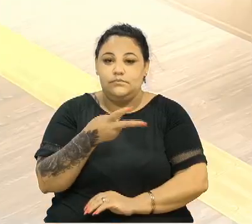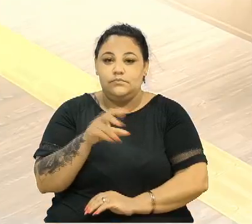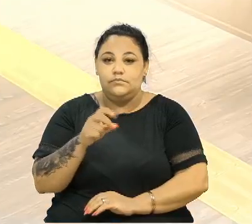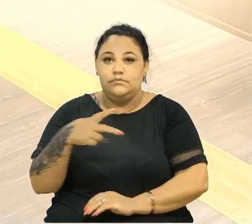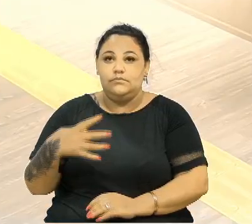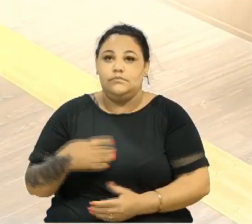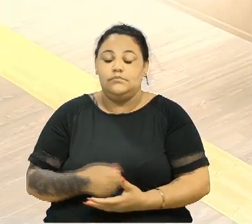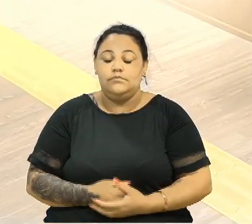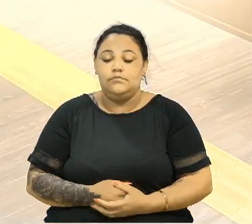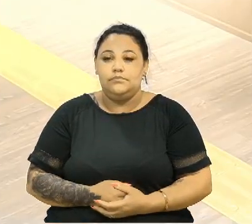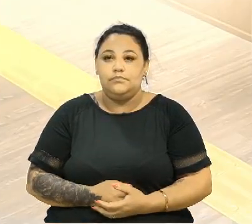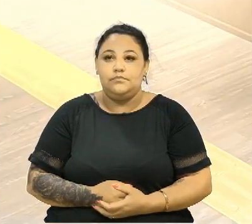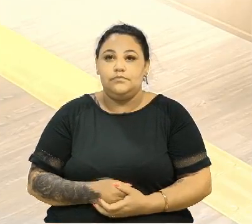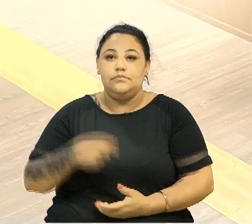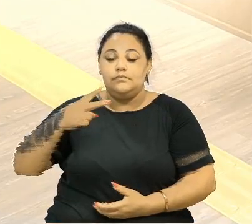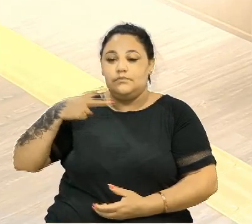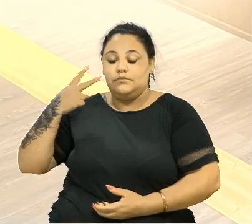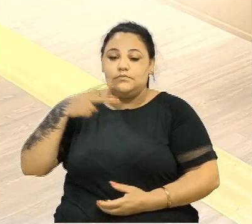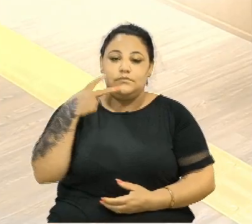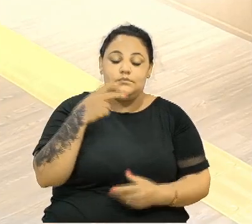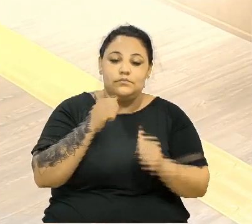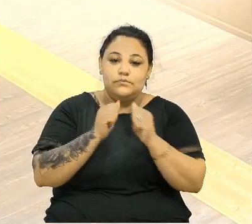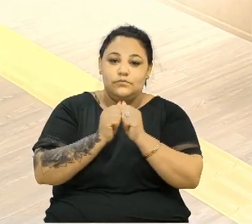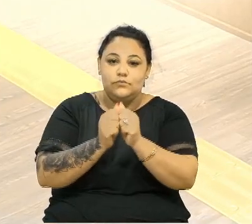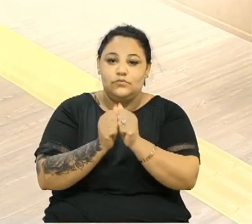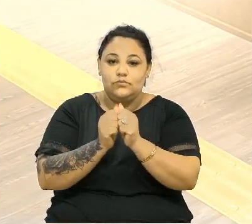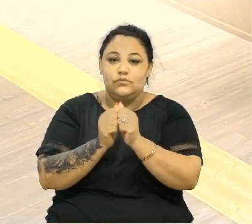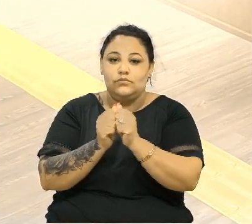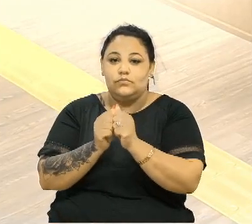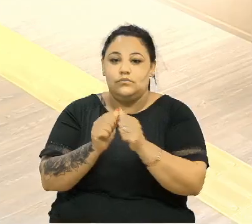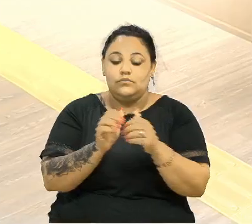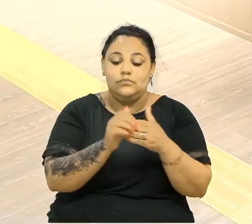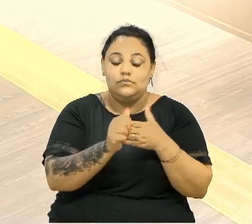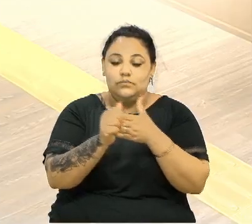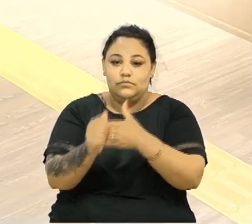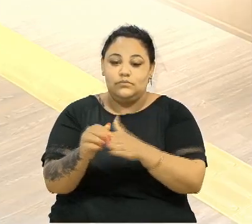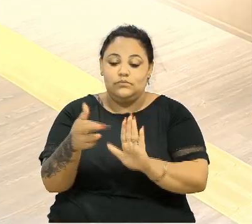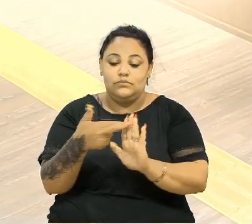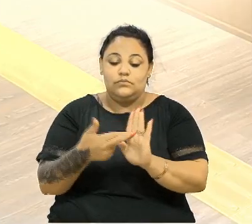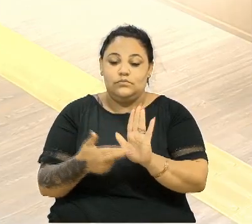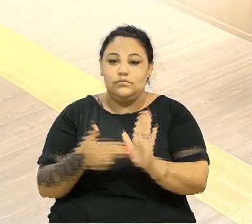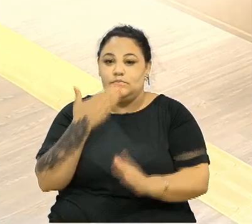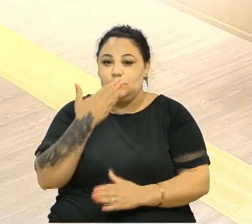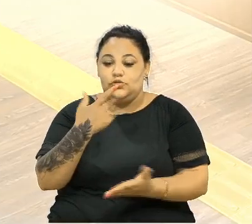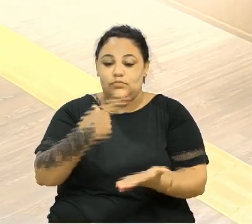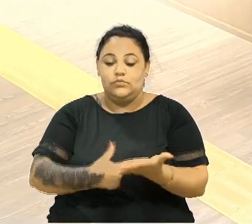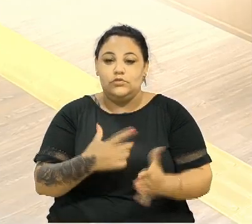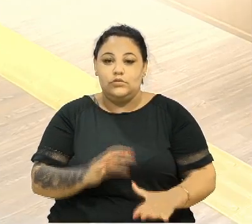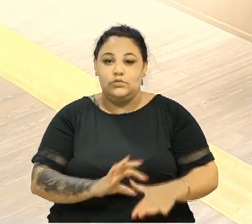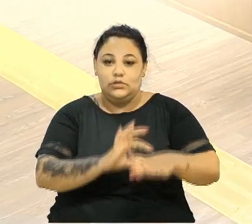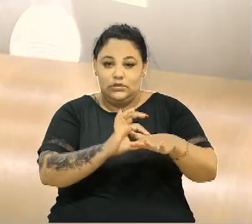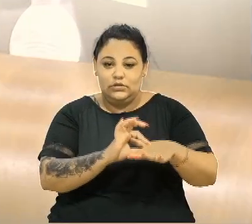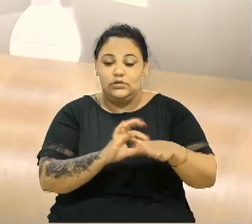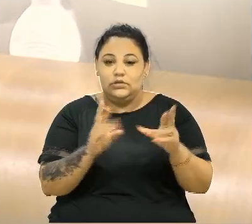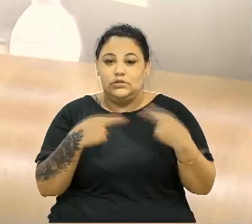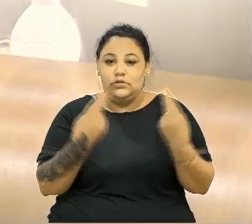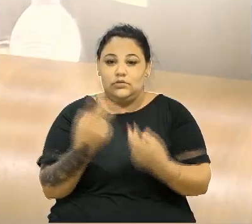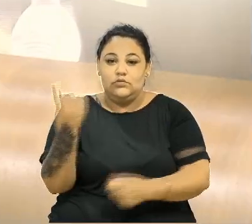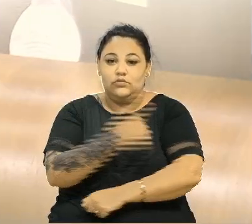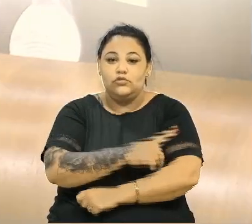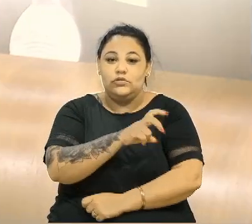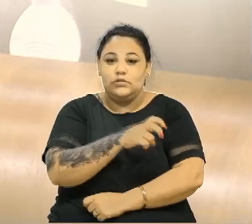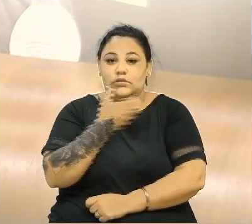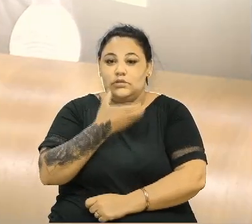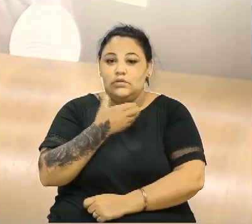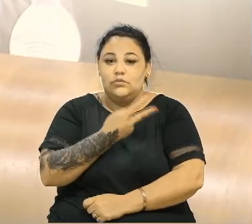866/2024. Os vereadores abaixo subscritos, observadas as normas regimentais, solicitam acordo de liderança na sessão ordinária do dia 5 de